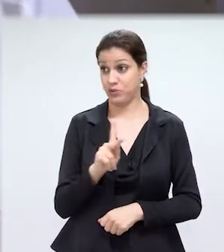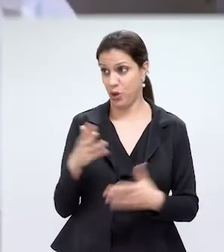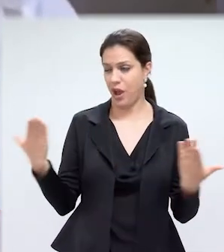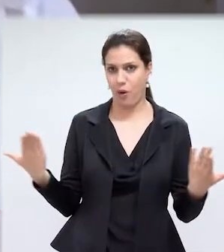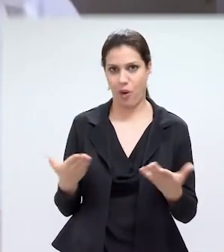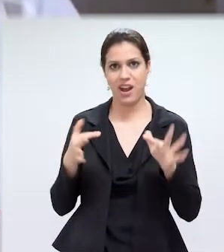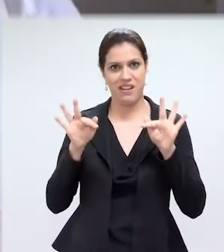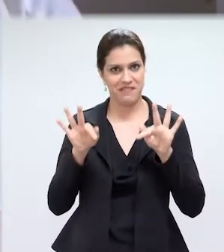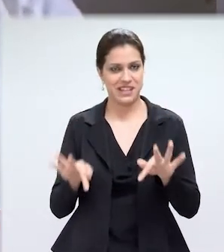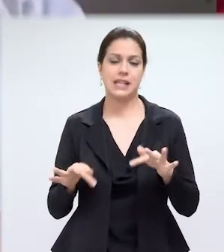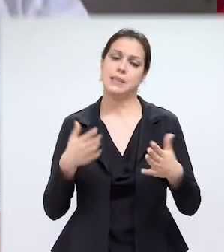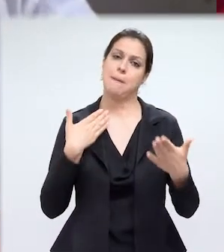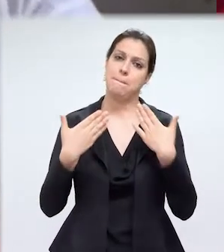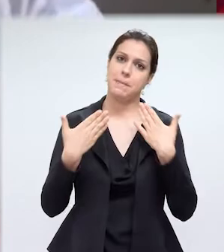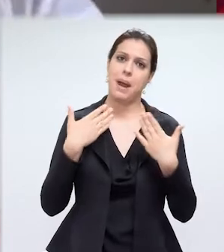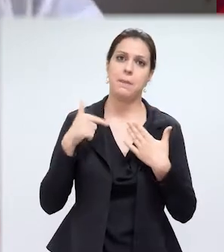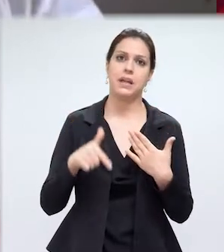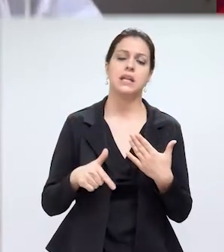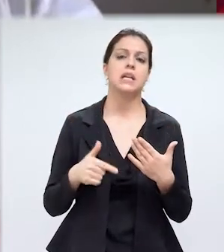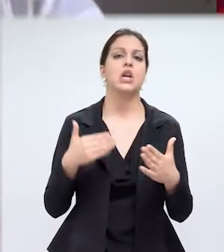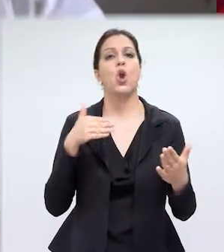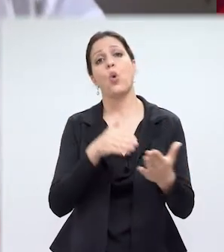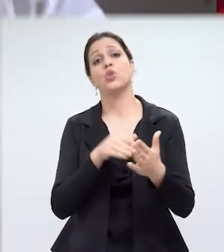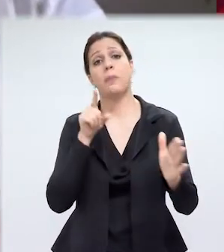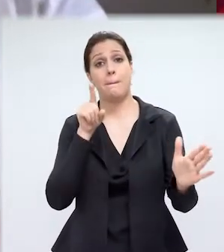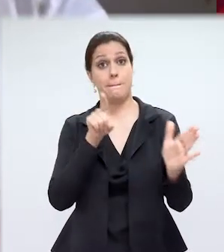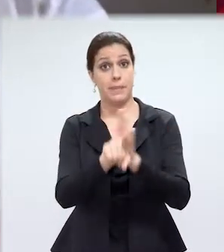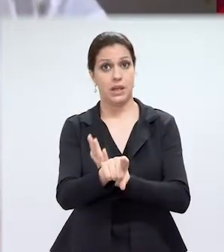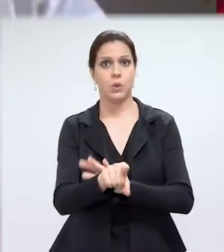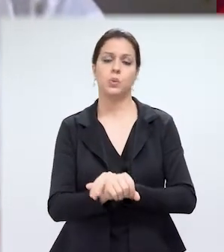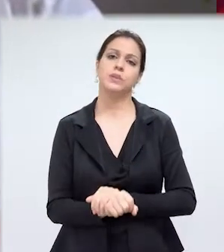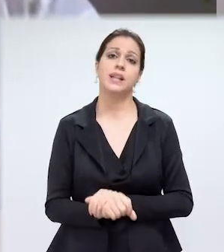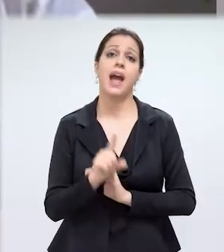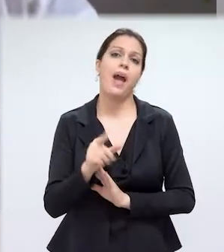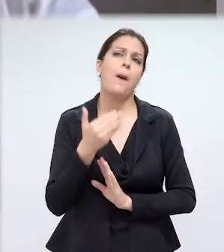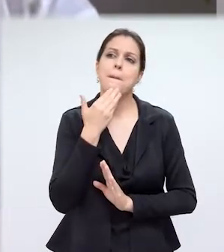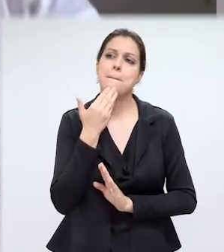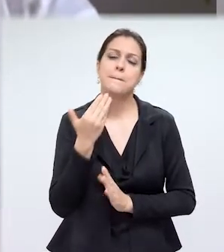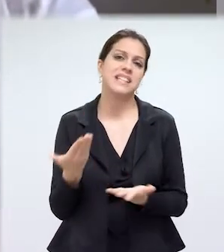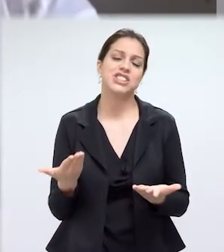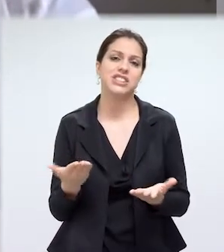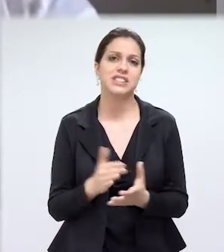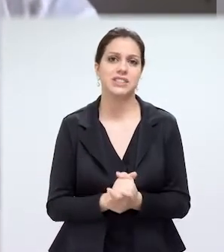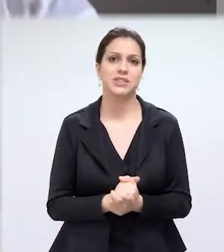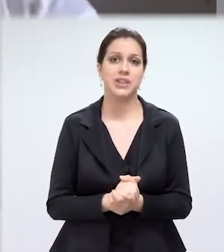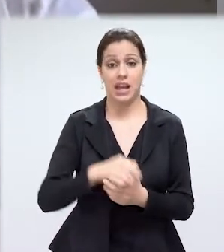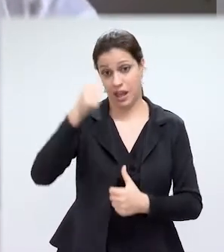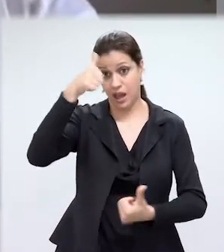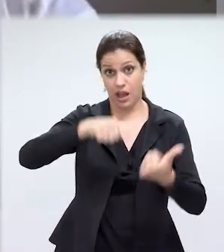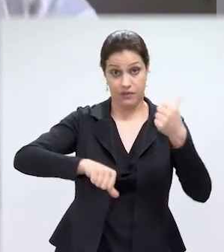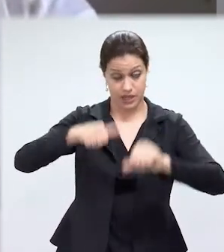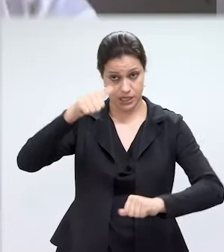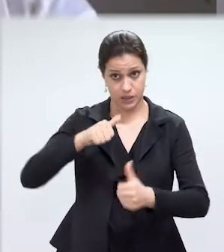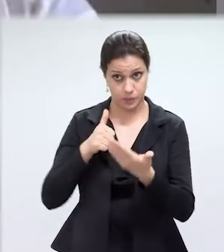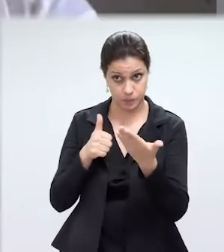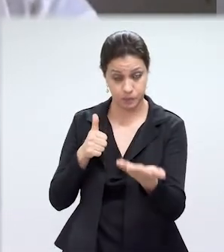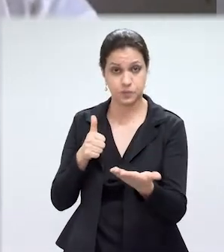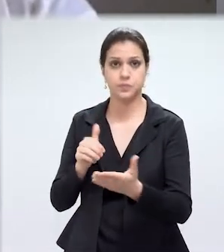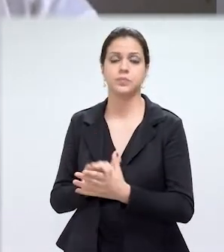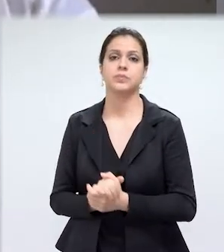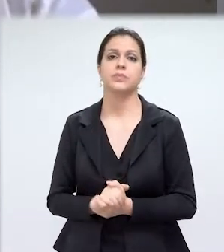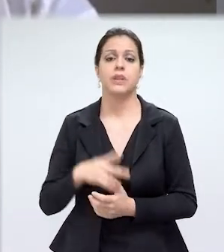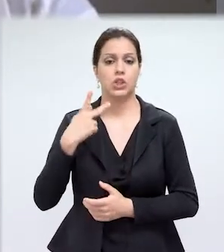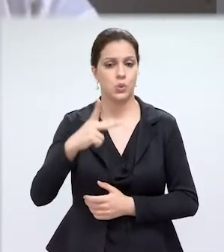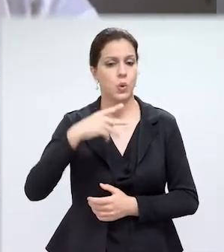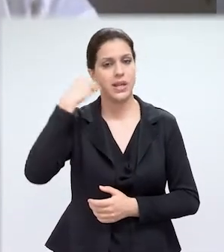presencial. Professor, e para a gente finalizar aqui o nosso bate-papo, uma última pergunta, na verdade, é um pedido até